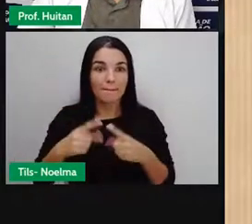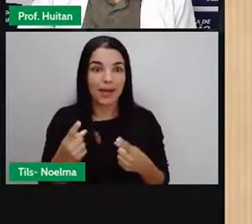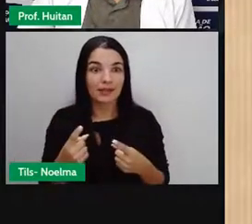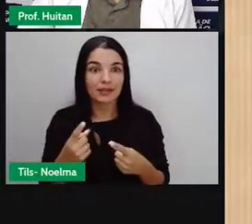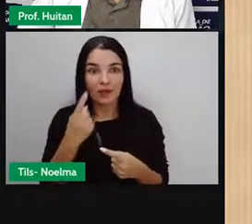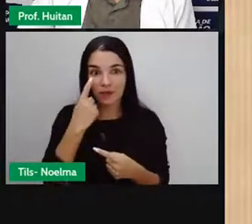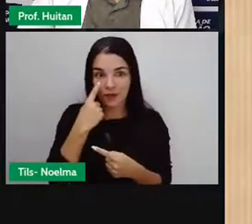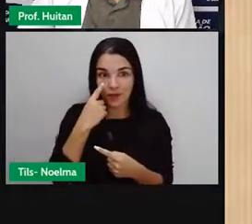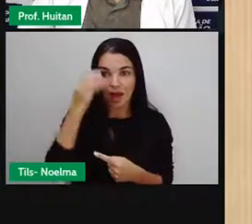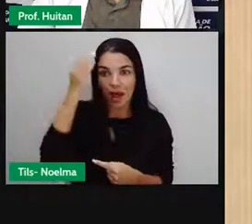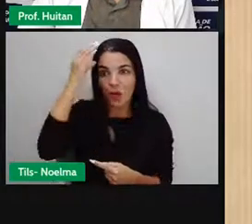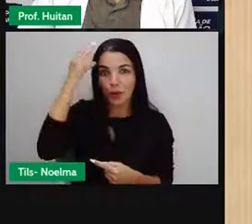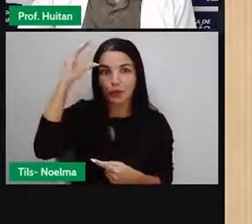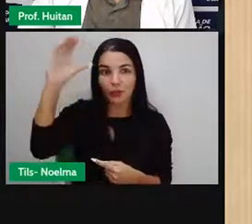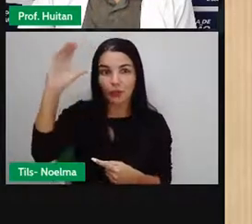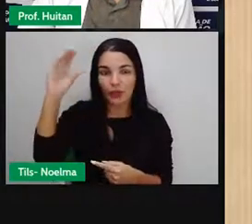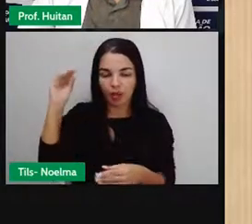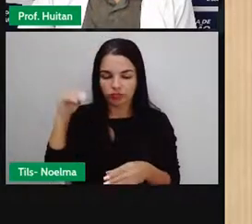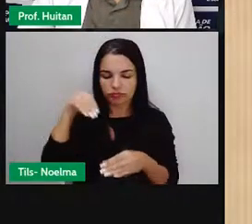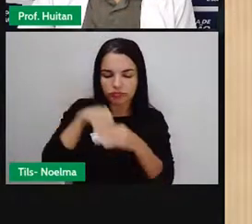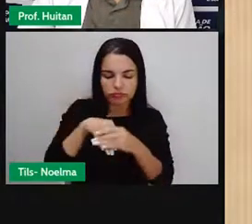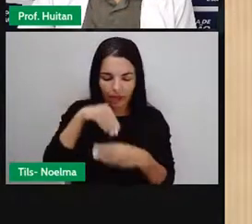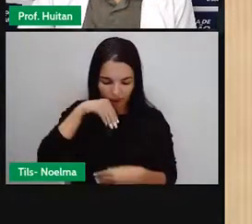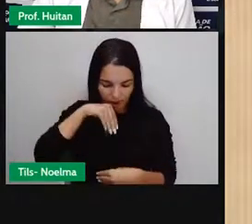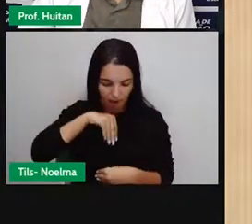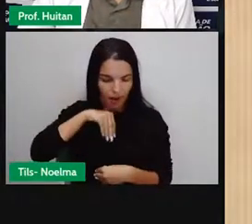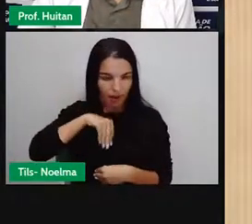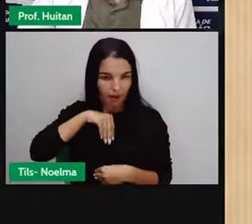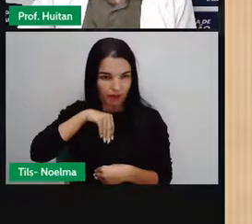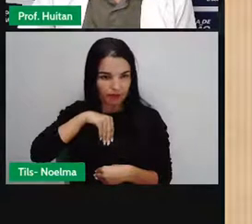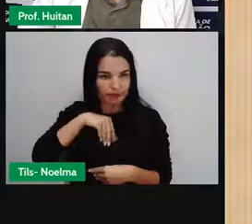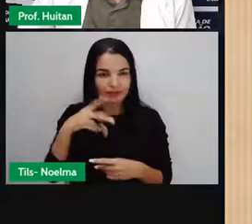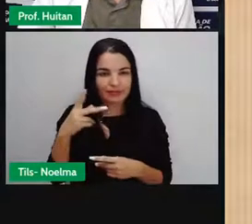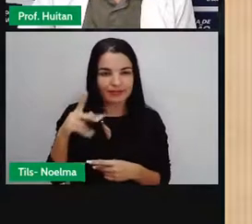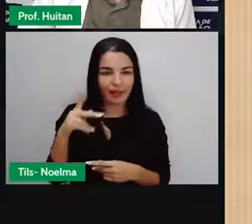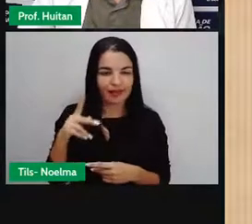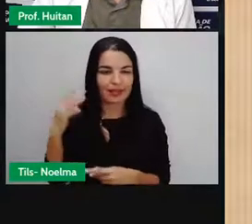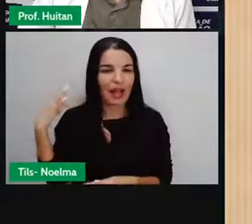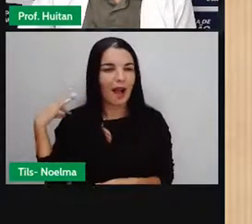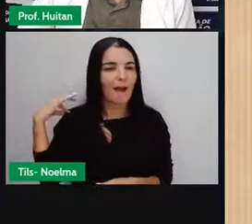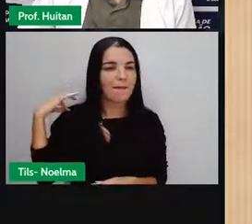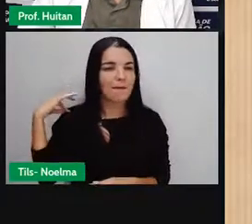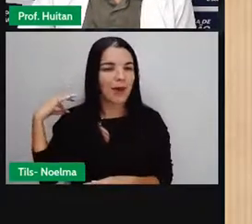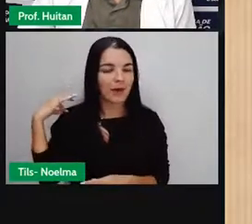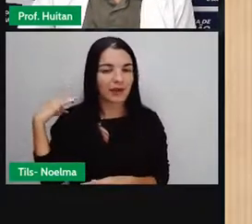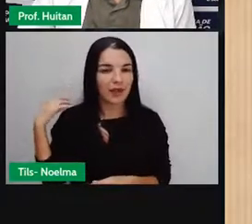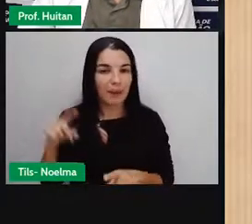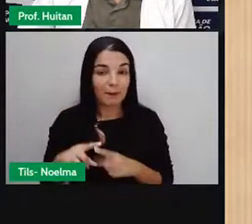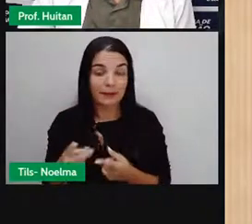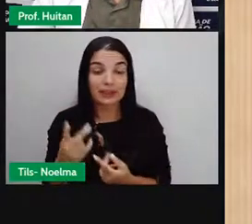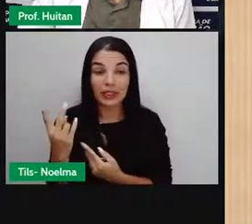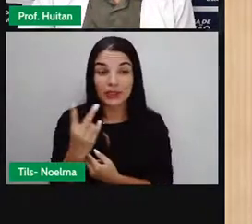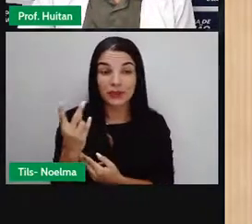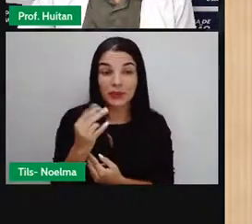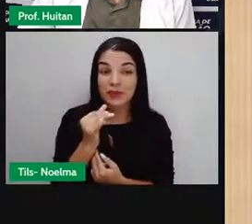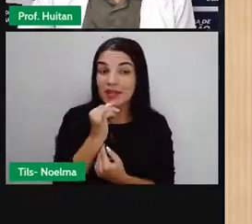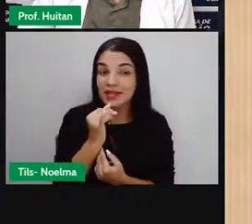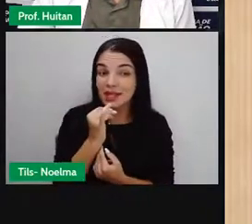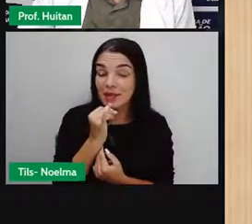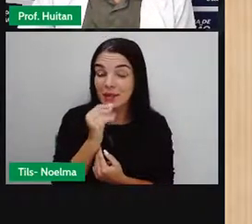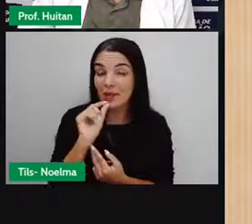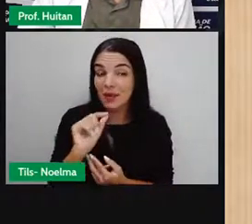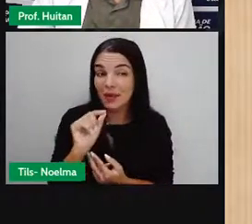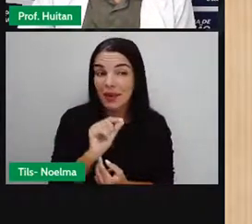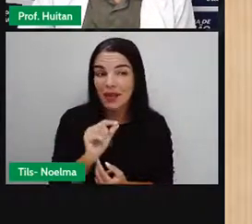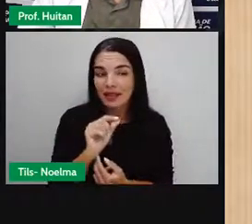cultura, mesmo dentro daquilo que ela produz no que diz respeito à moda. Esses são dois exemplos de indígenas que se emanciparam, mas